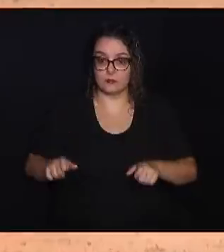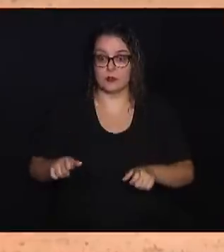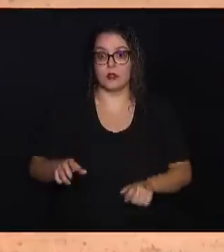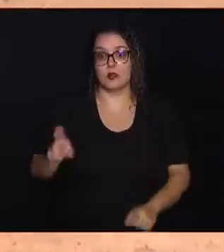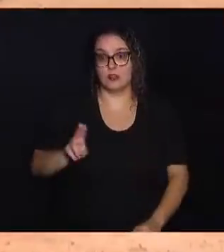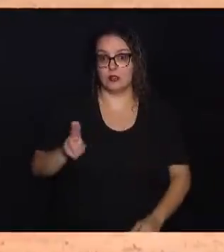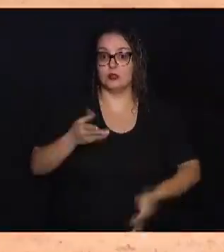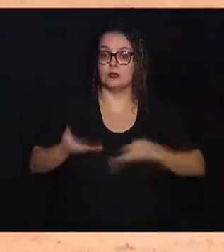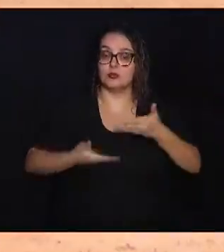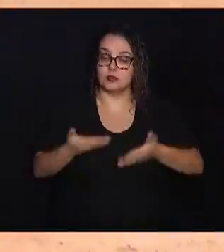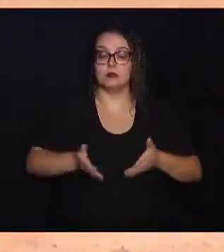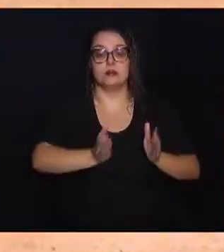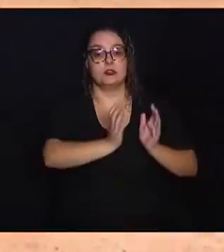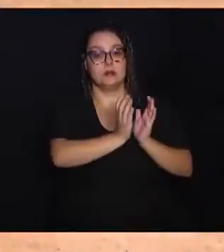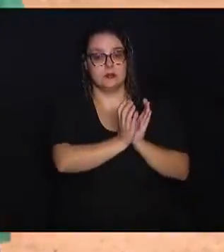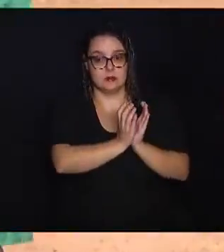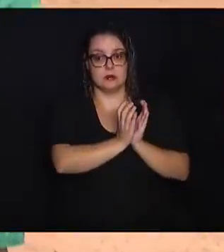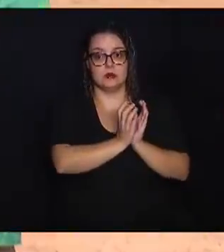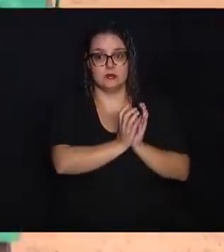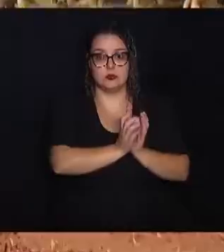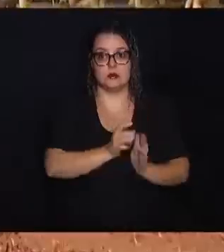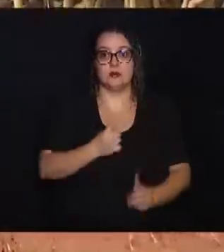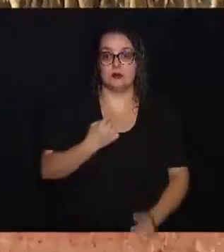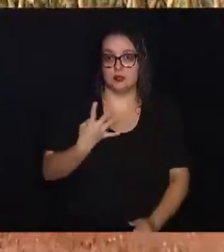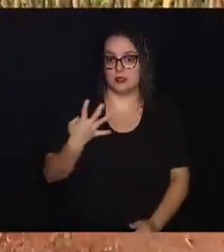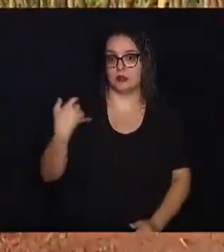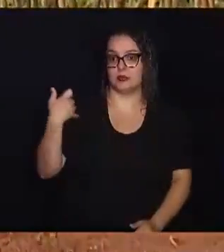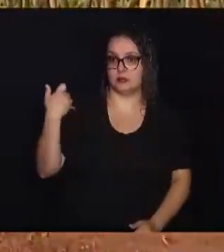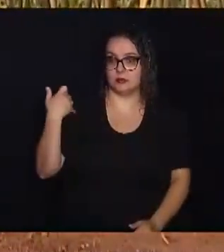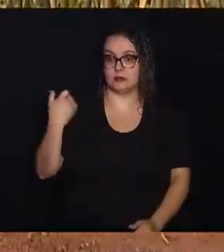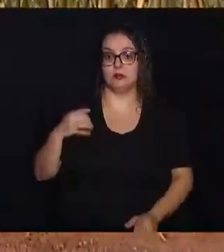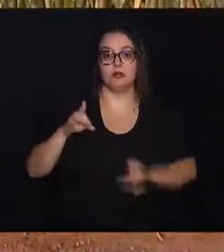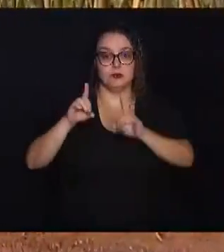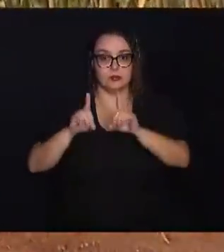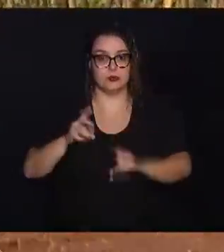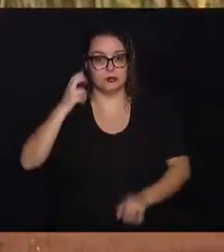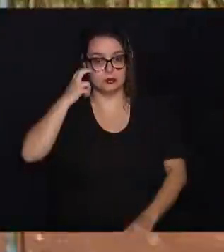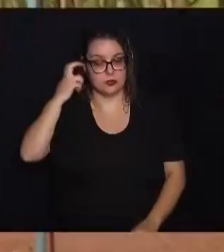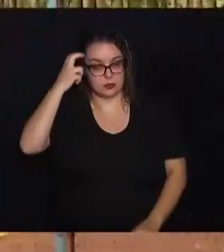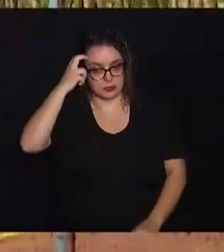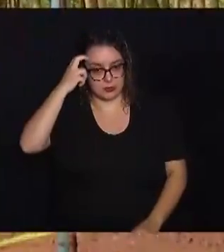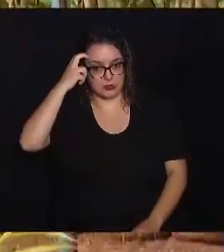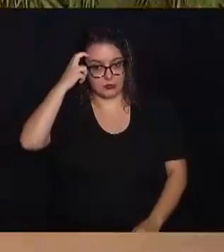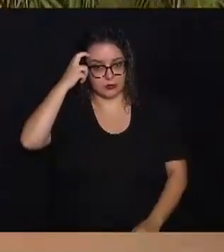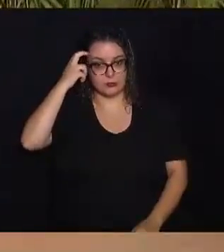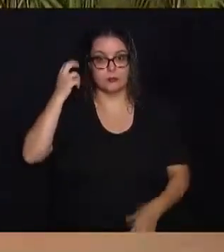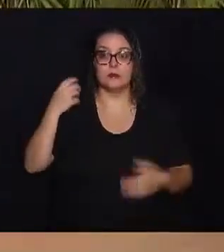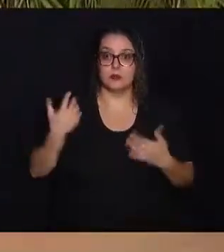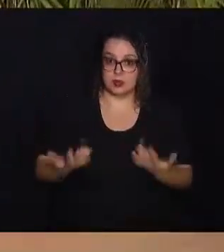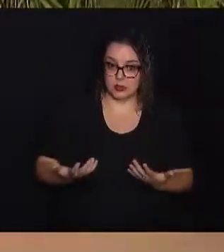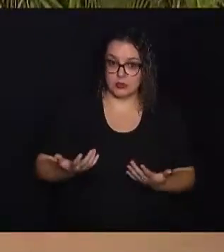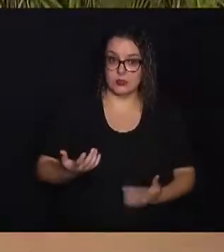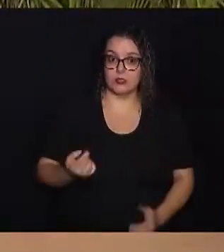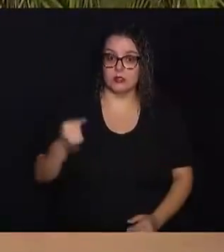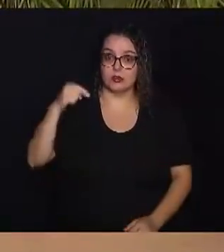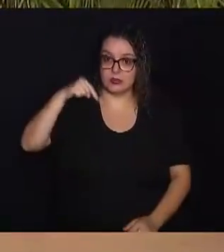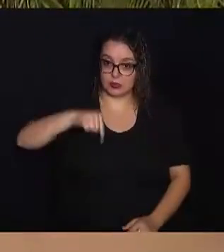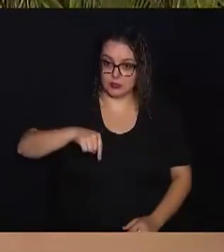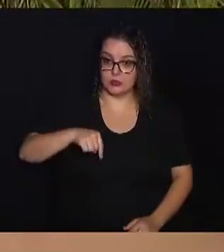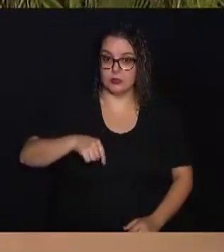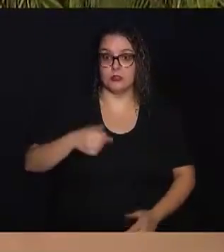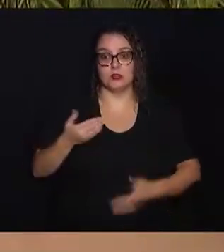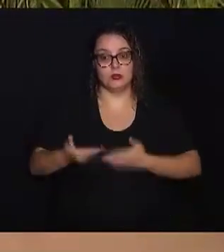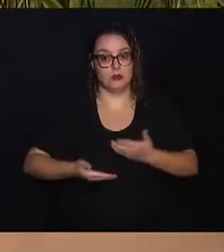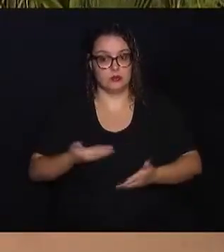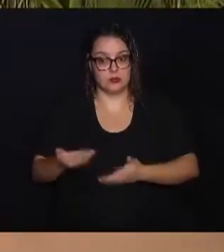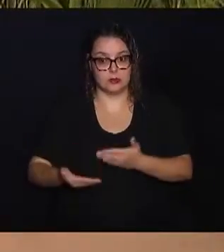APAI a partir de 14 anos com deficiência intelectual. E eles entram lá no